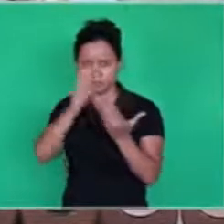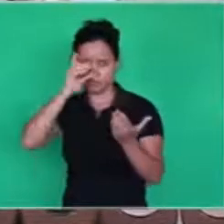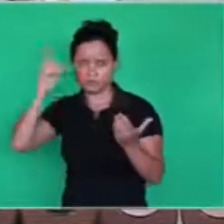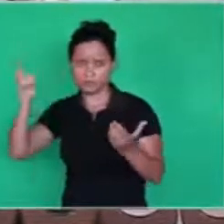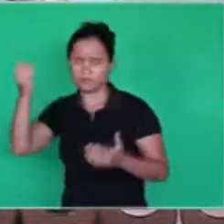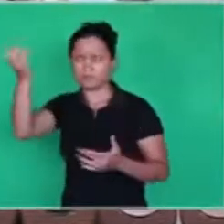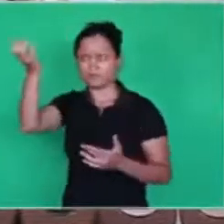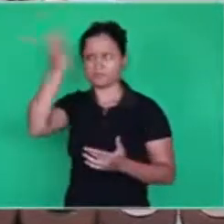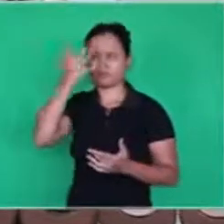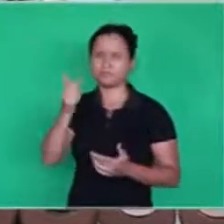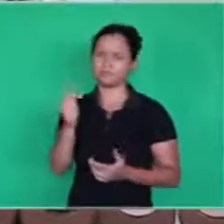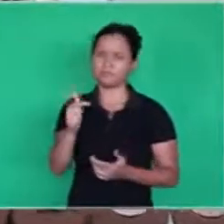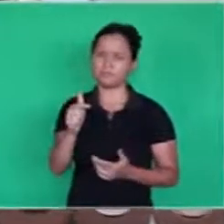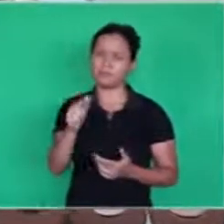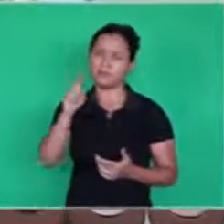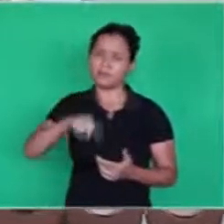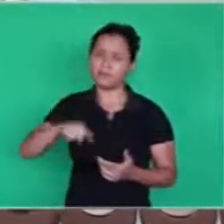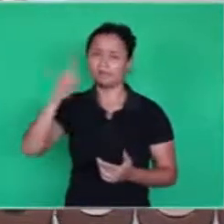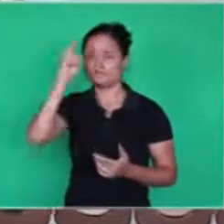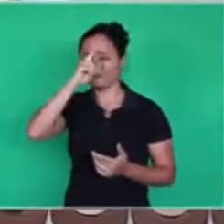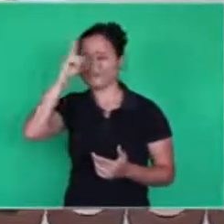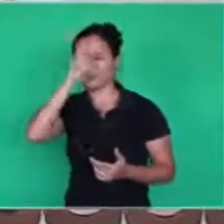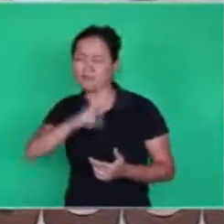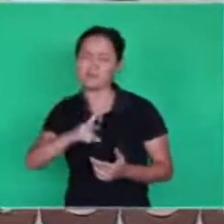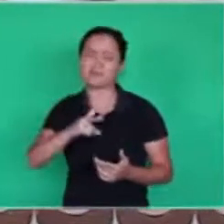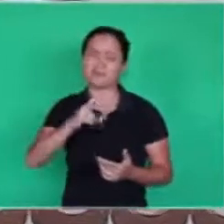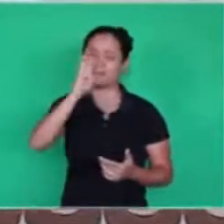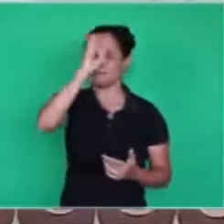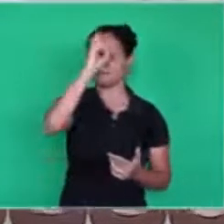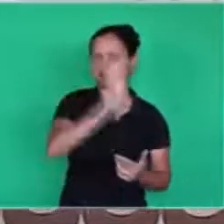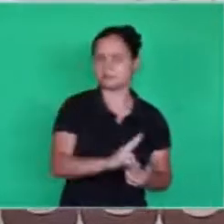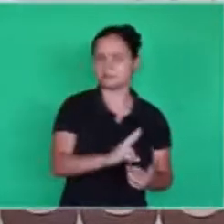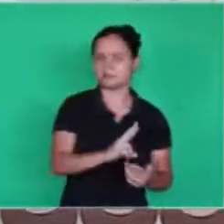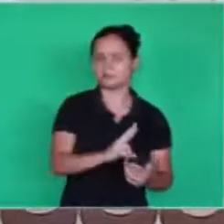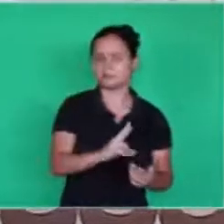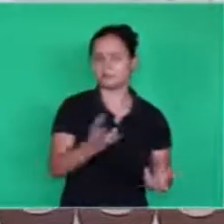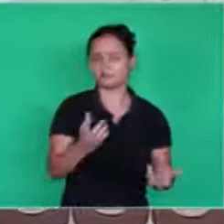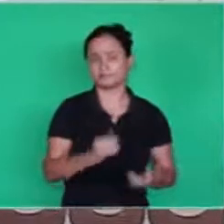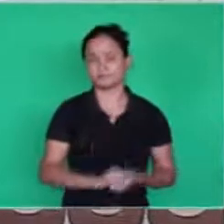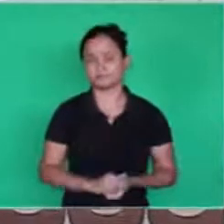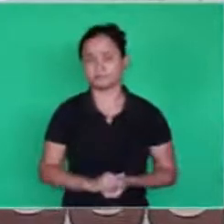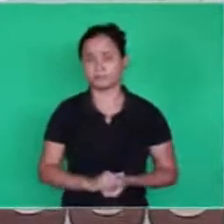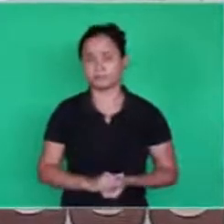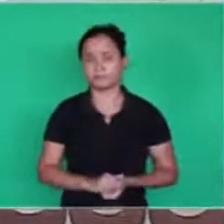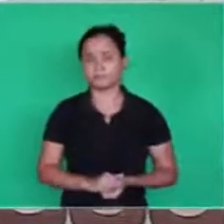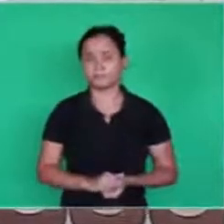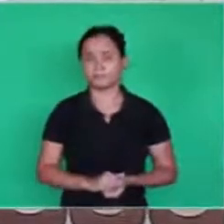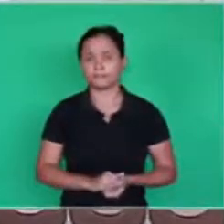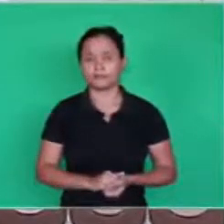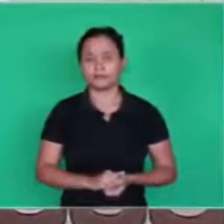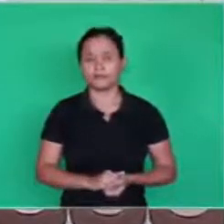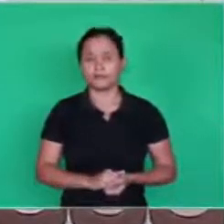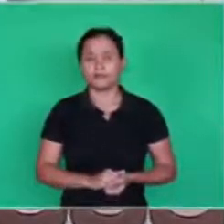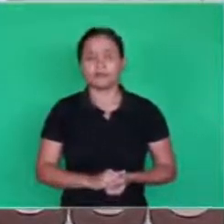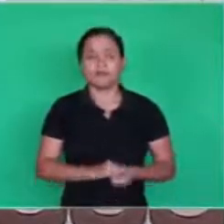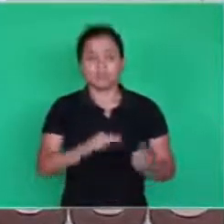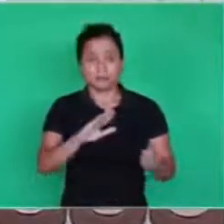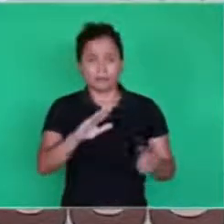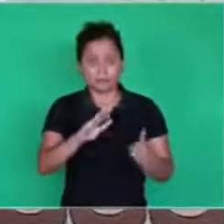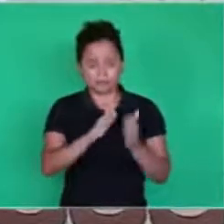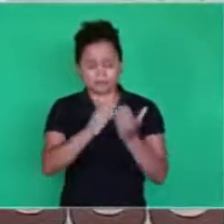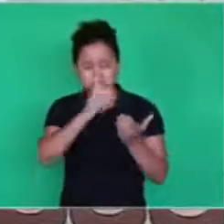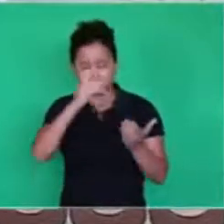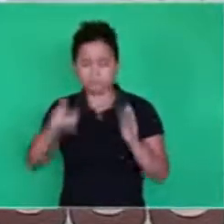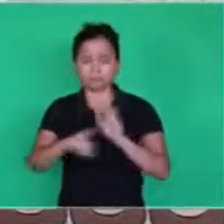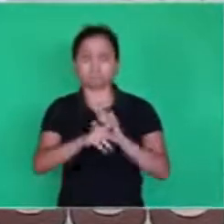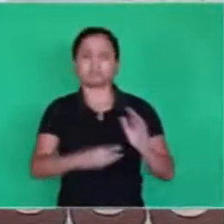é história, é letra, é a palavra. Que a vida ficou para depois.